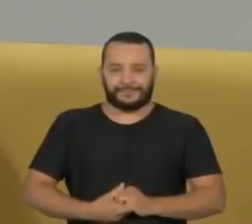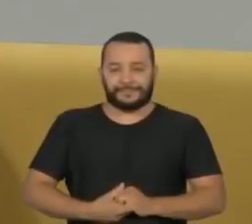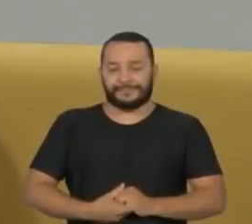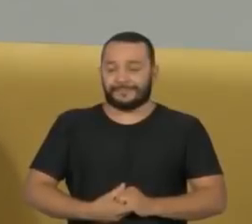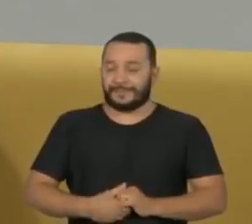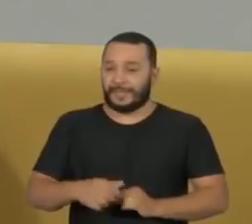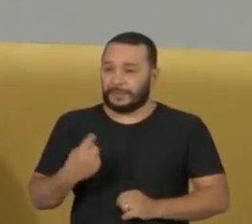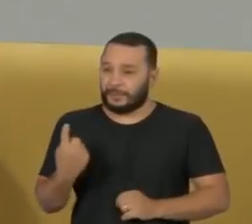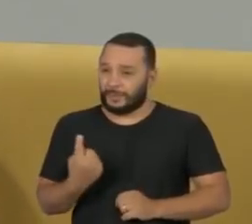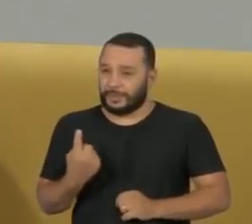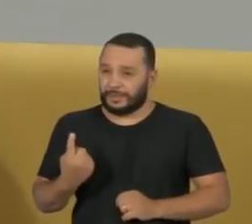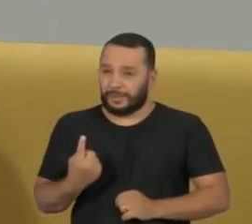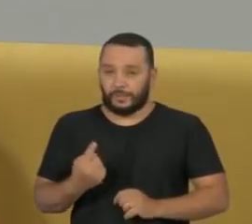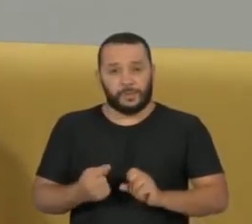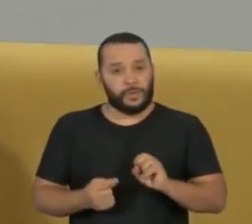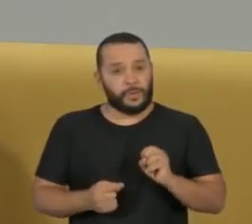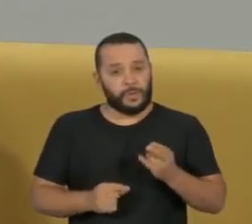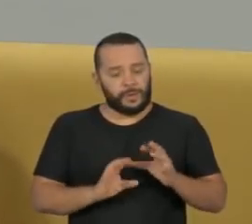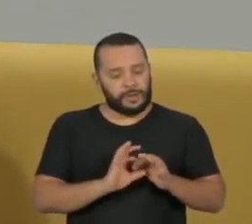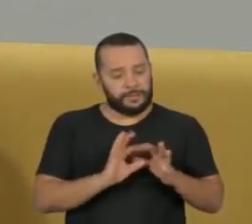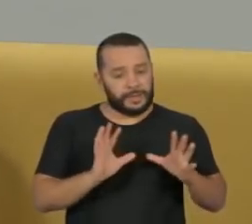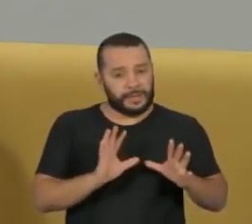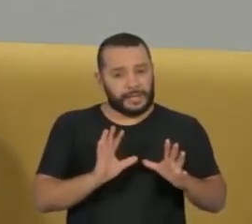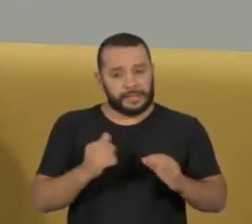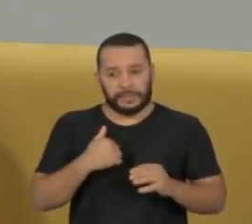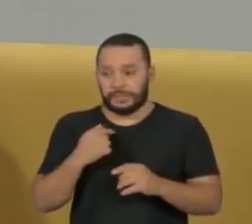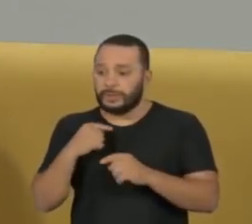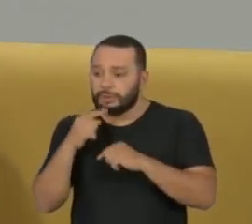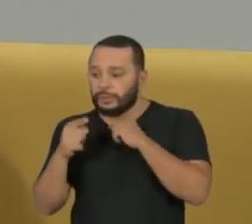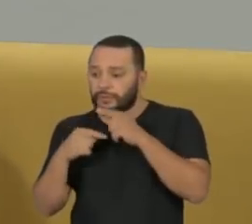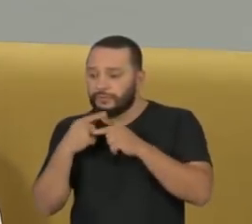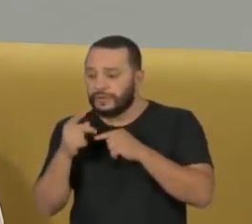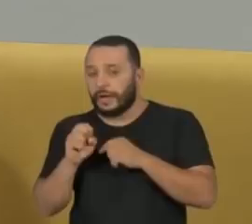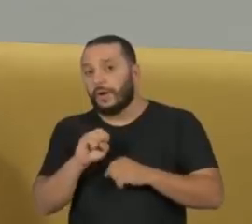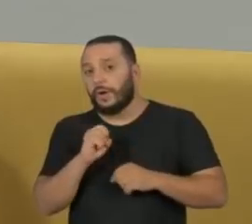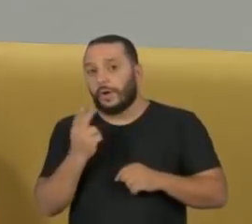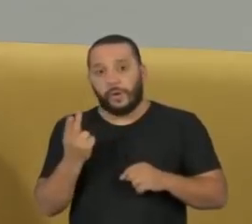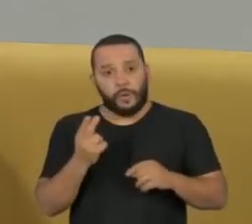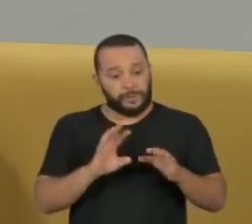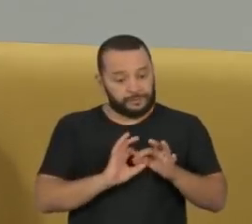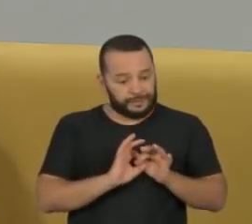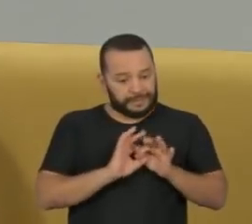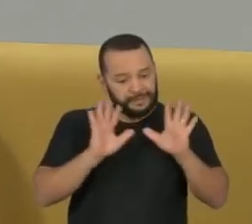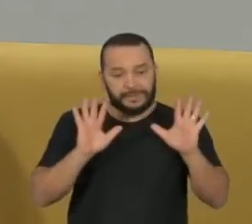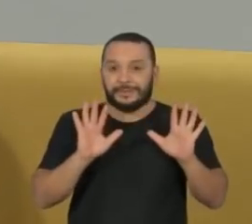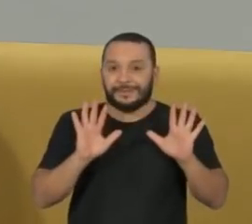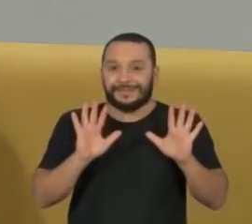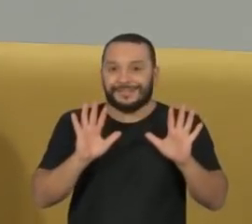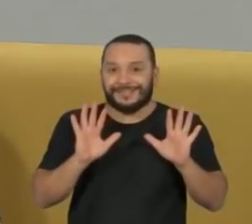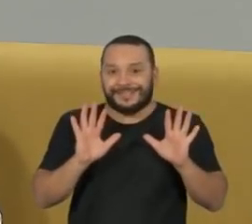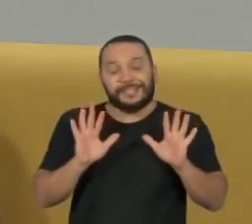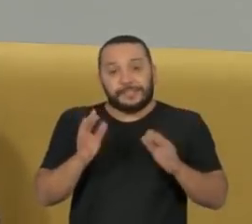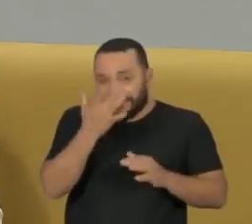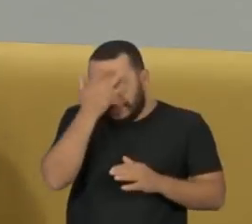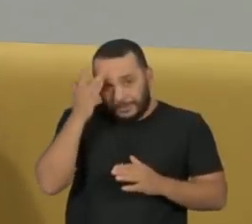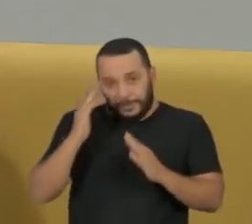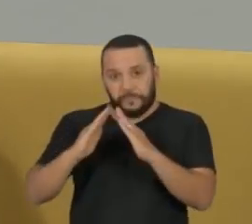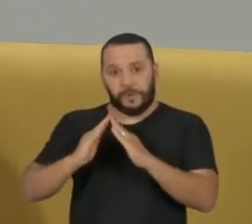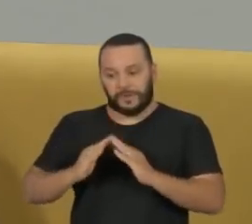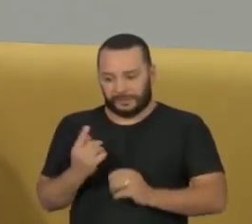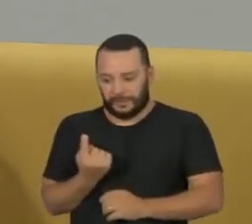Solidão ou liberdade? Insegurança ou independência? Quem mora sozinho experimenta essas sensações